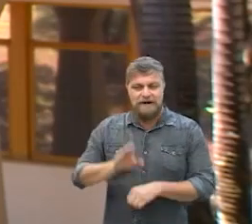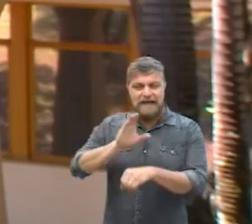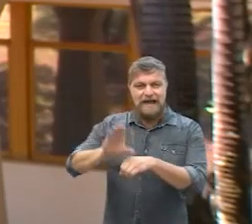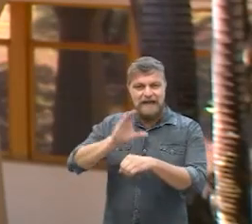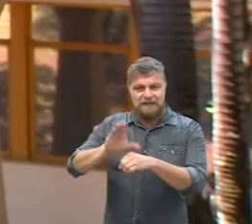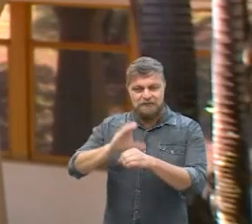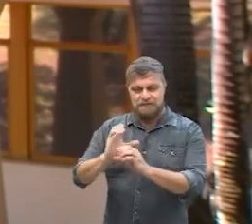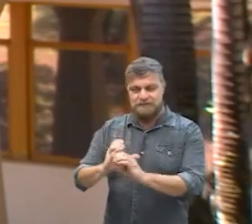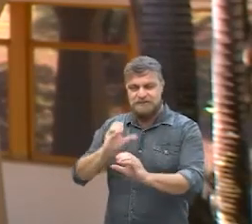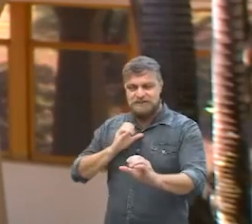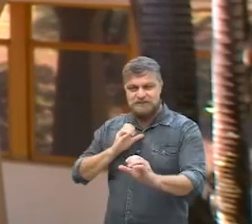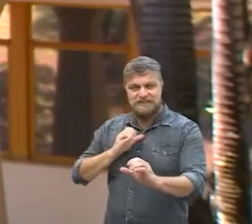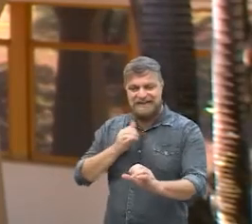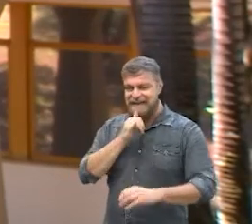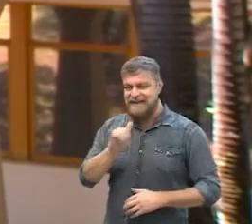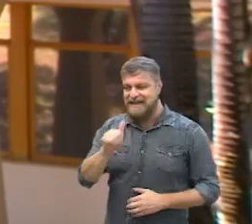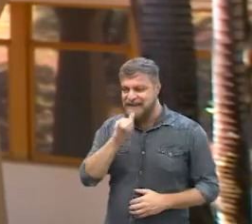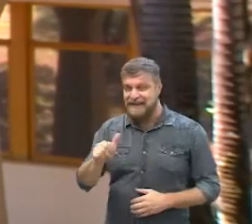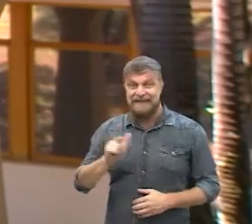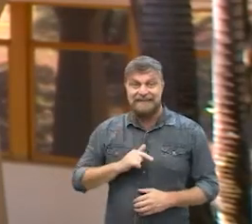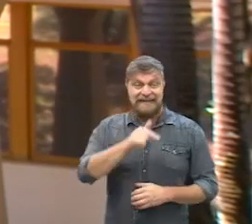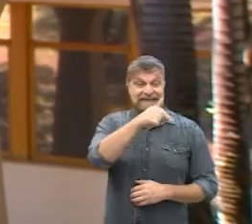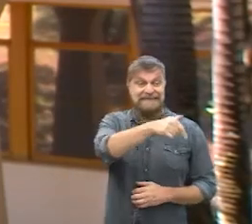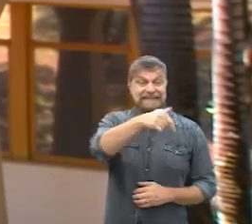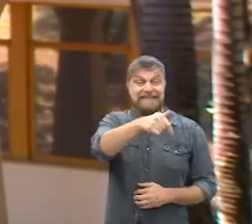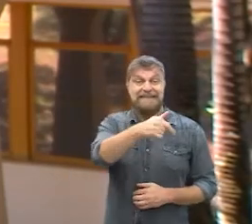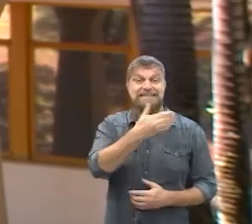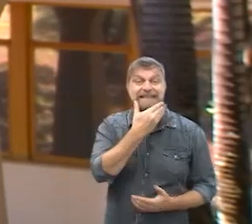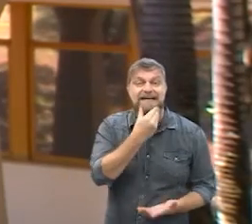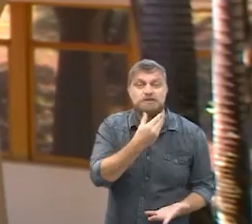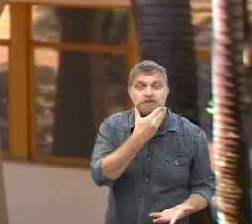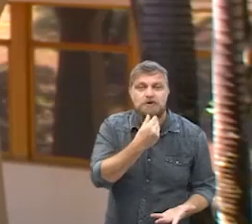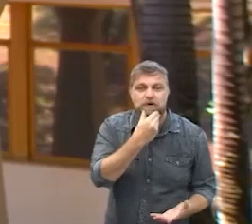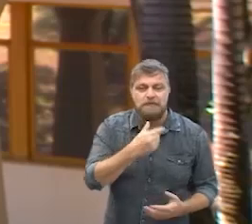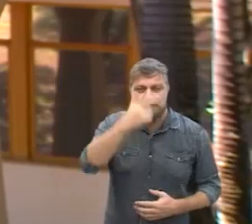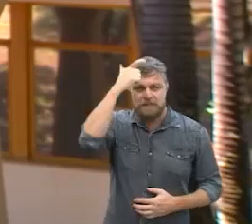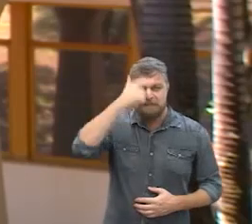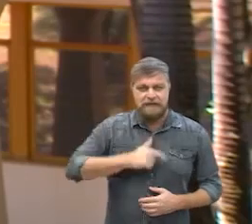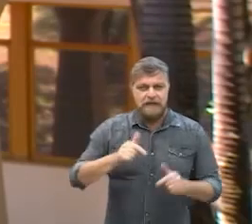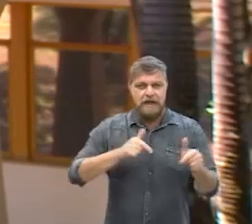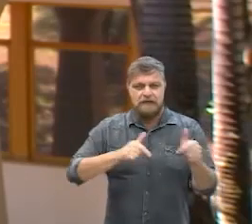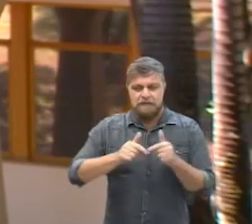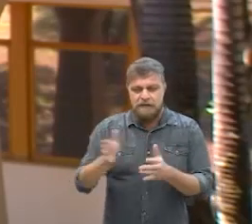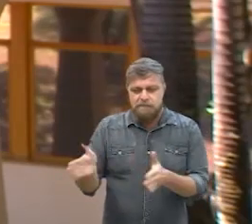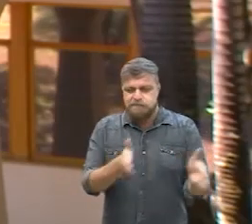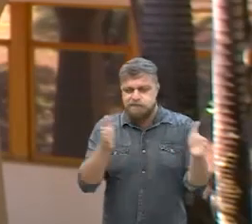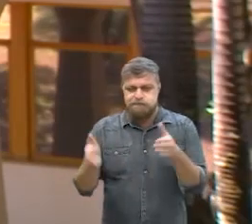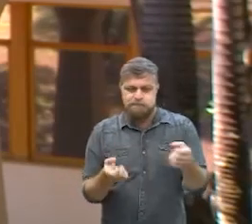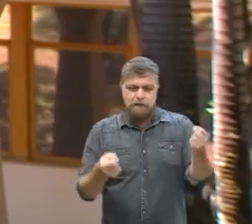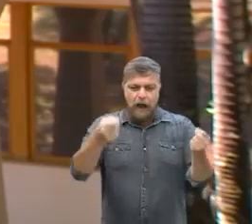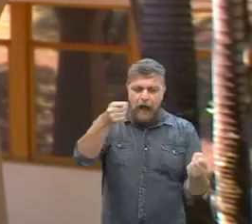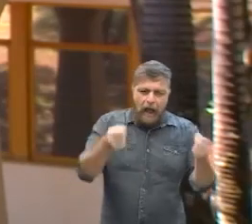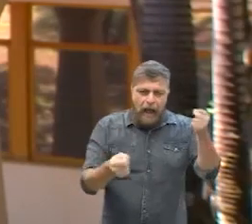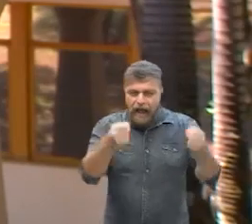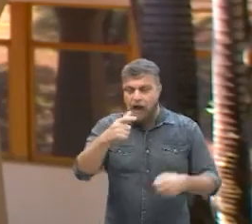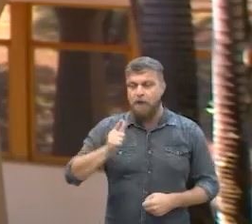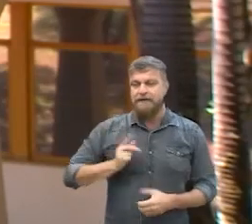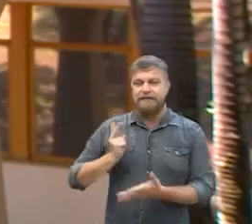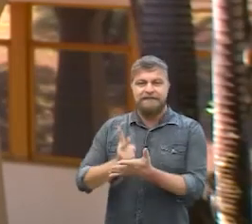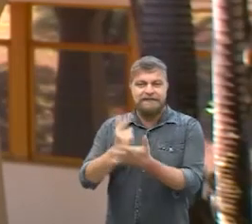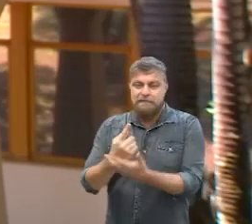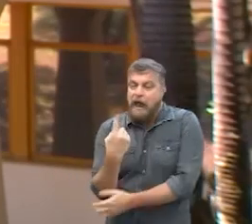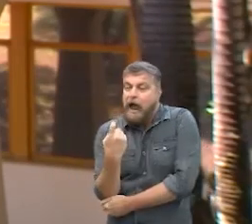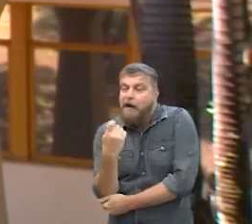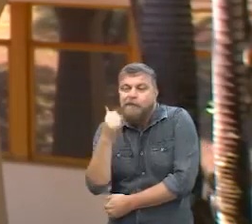grupo de 77 homens. Trabalhei na indústria automotiva também, era sempre a única mulher na reunião, então eu estou acostumada